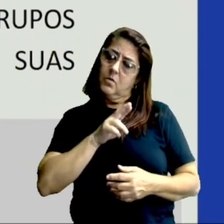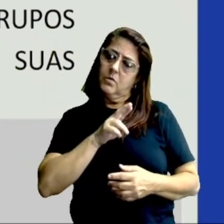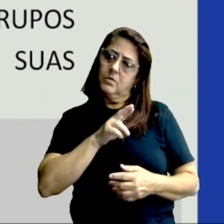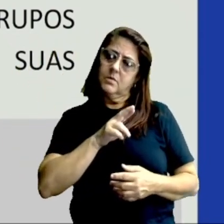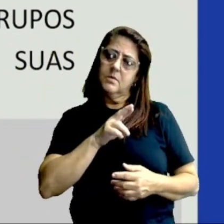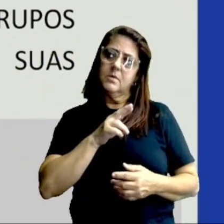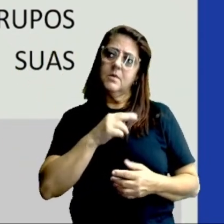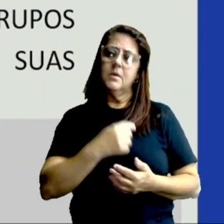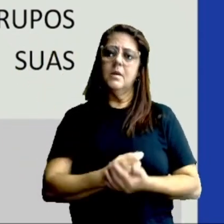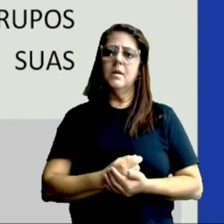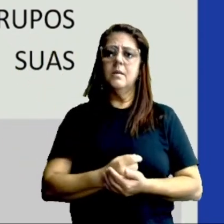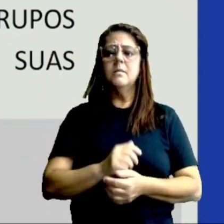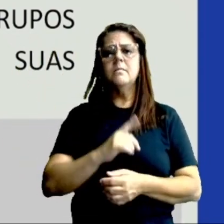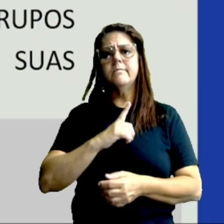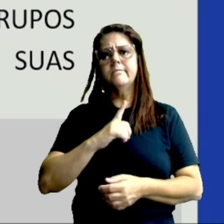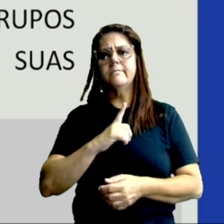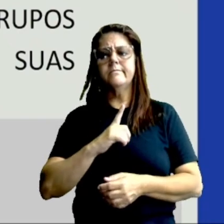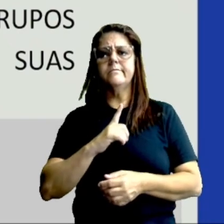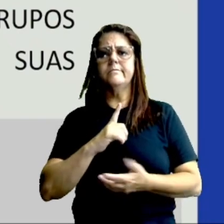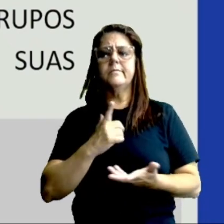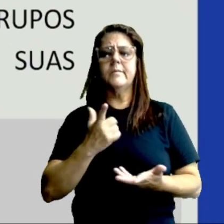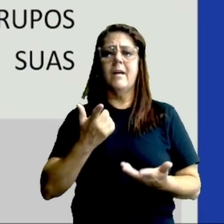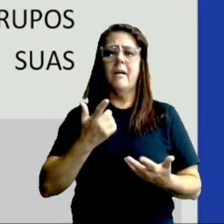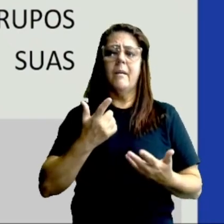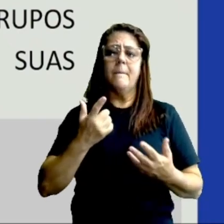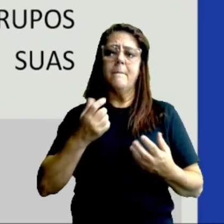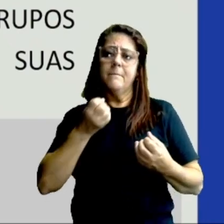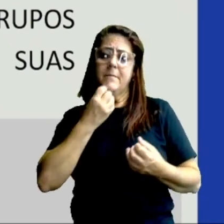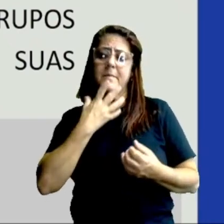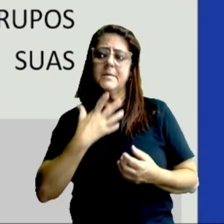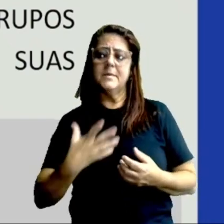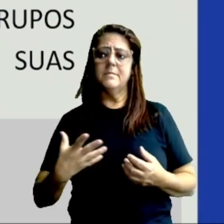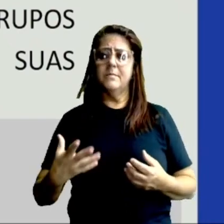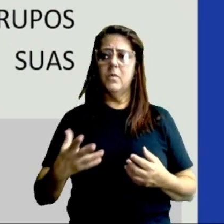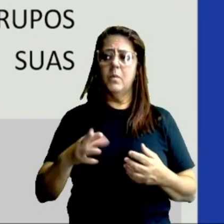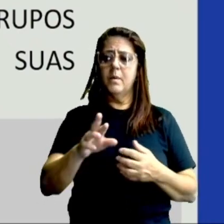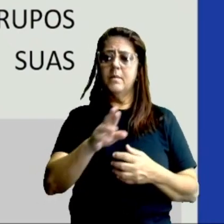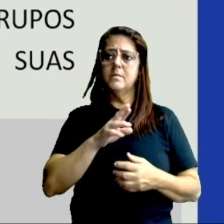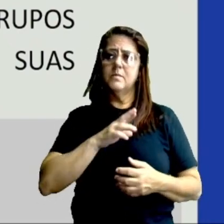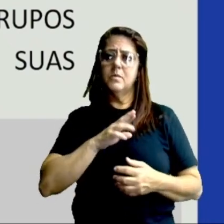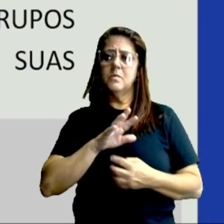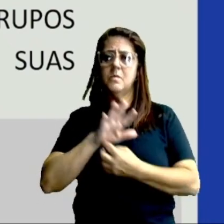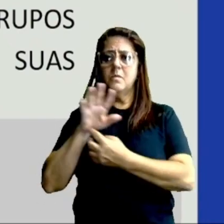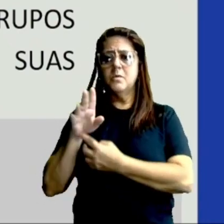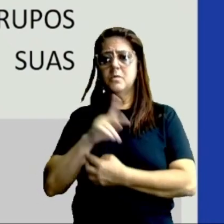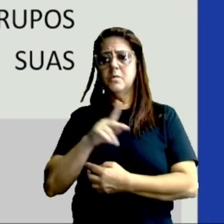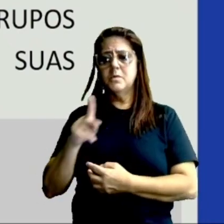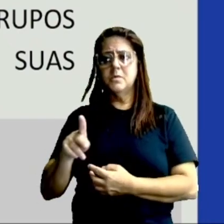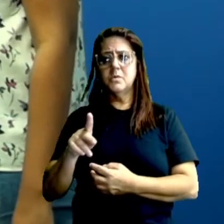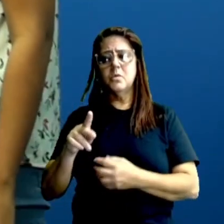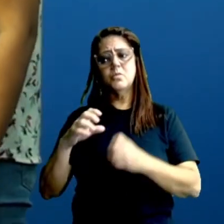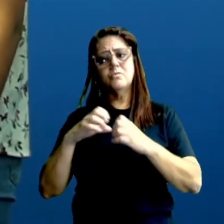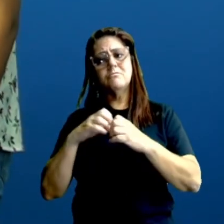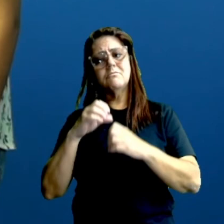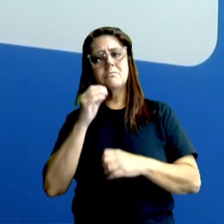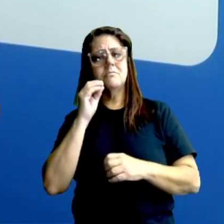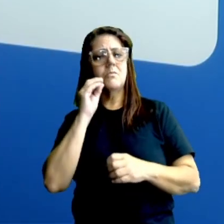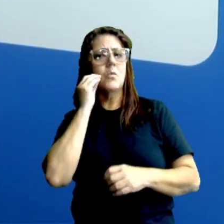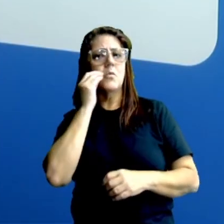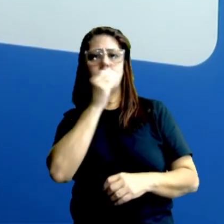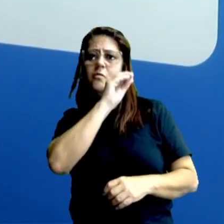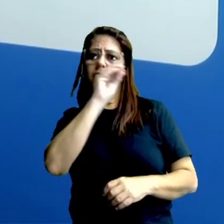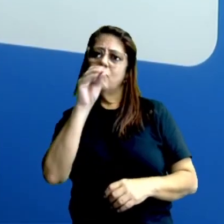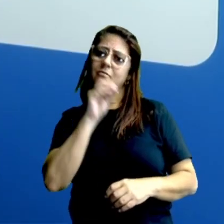falei aqui vocês vão conseguir responder tranquilo essa questão essas duas questões Tá certo então beija o pessoal